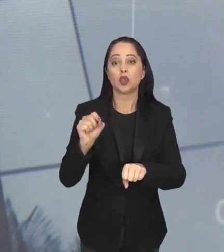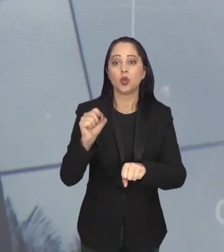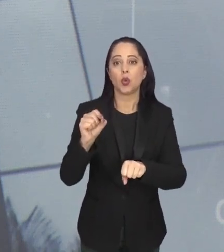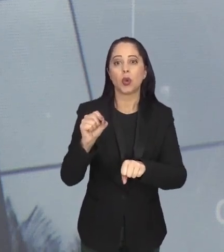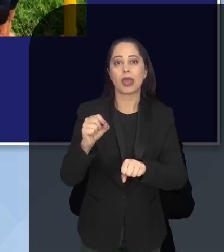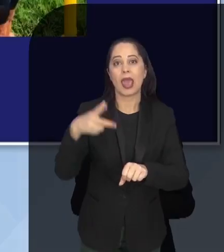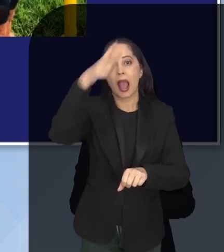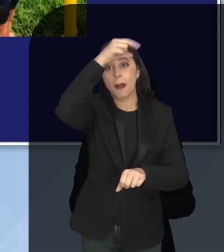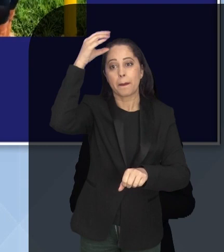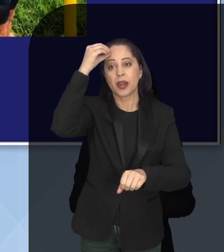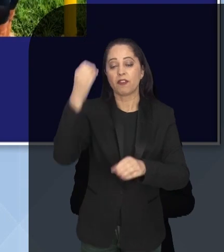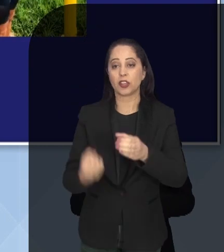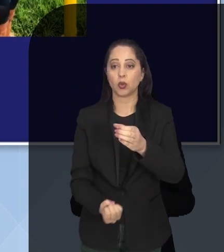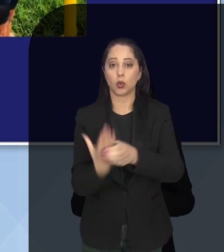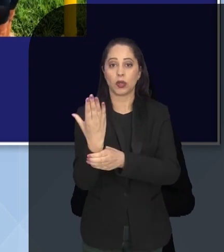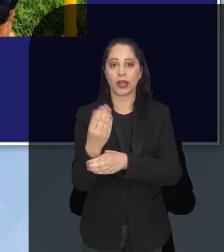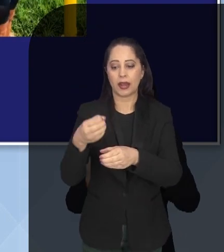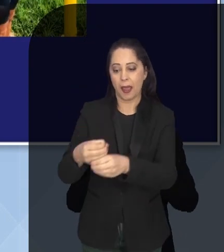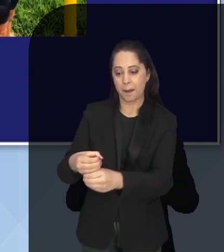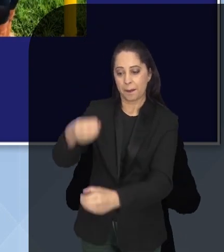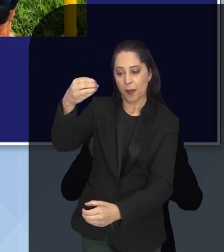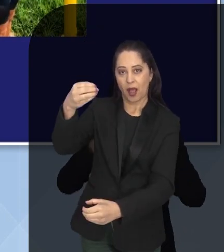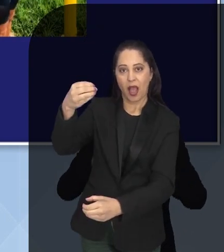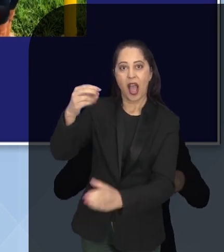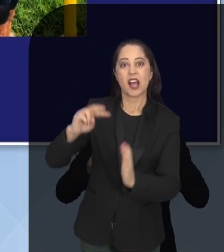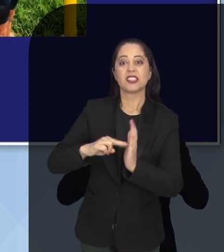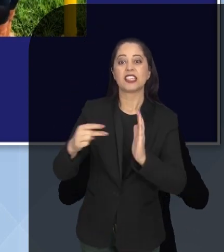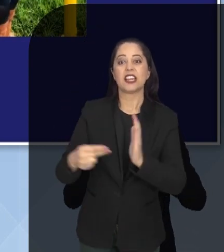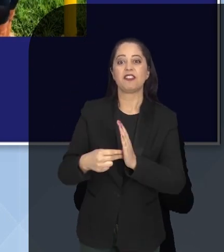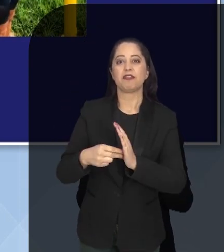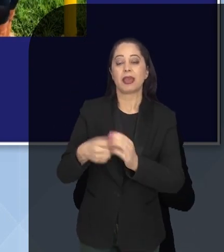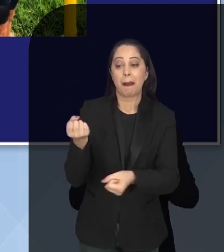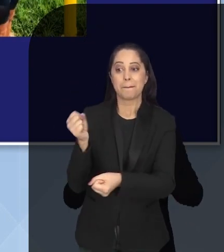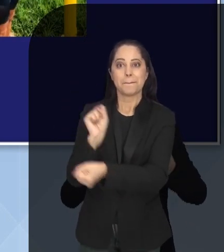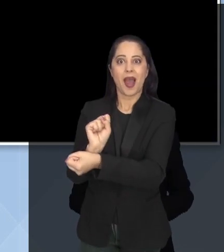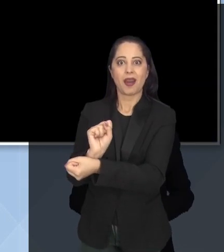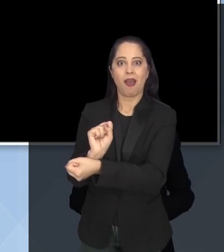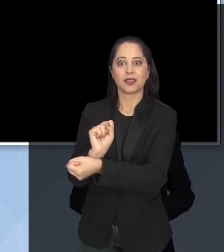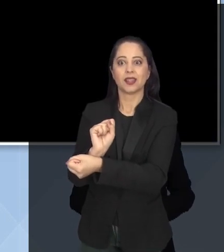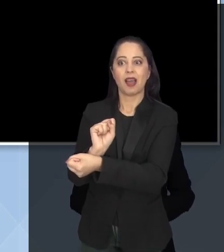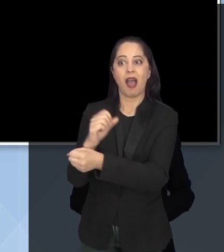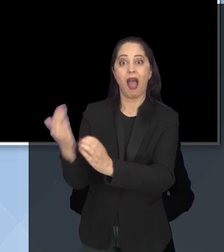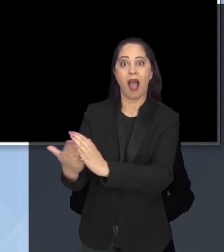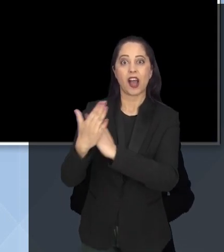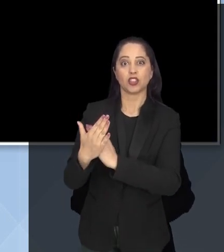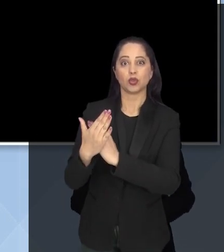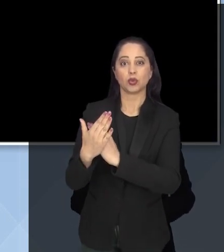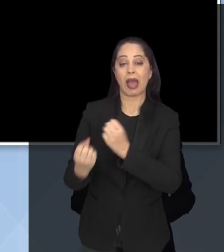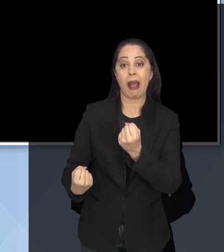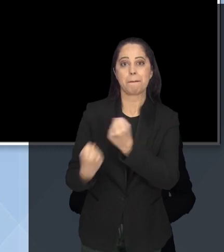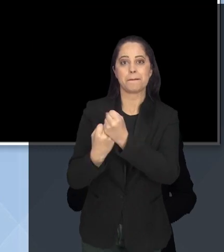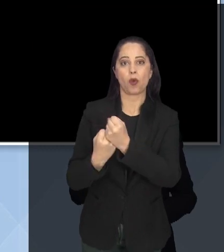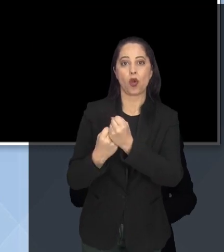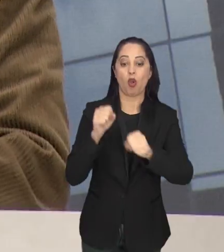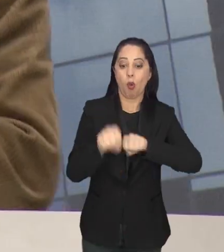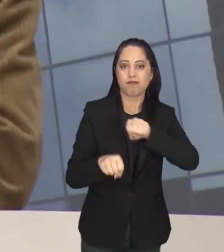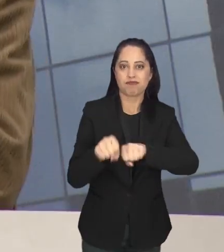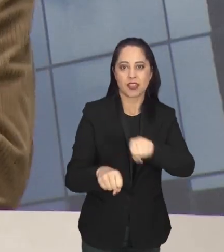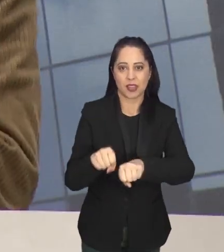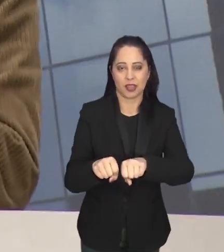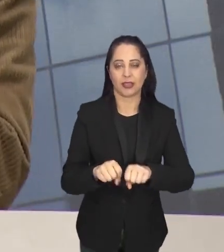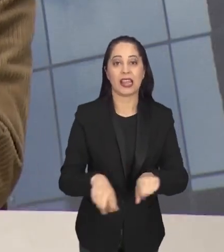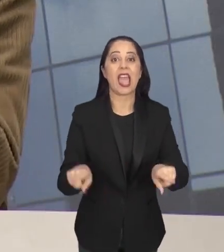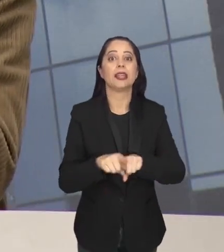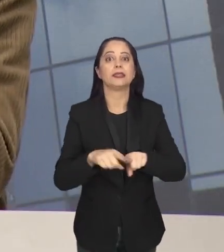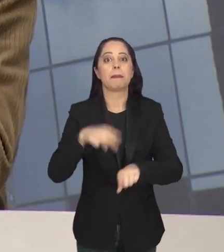que a prefeitura instalasse pontos conhecidos como Bike Pit Stop para auxiliar quem pratica o esporte.